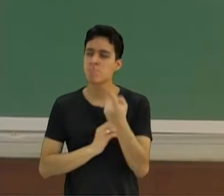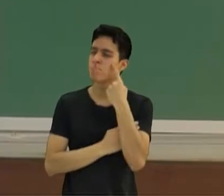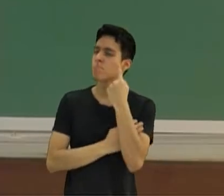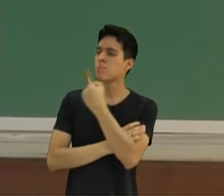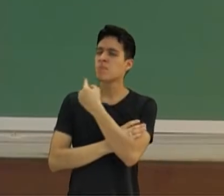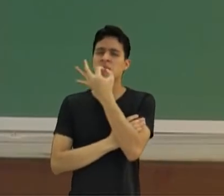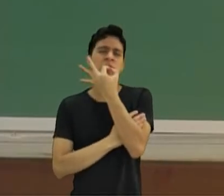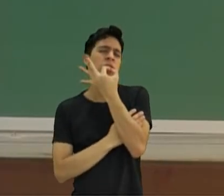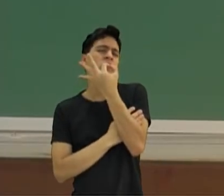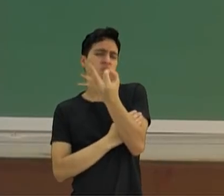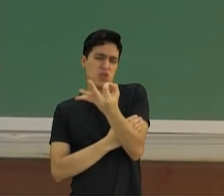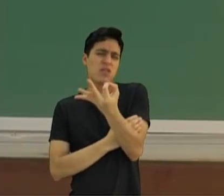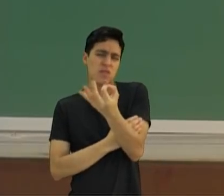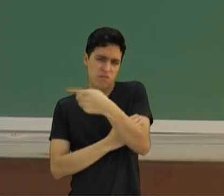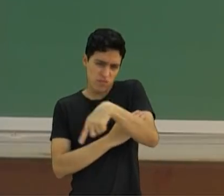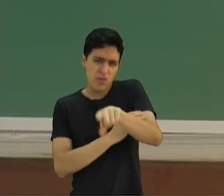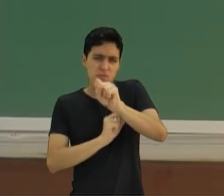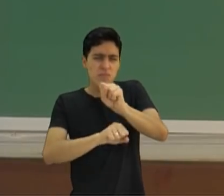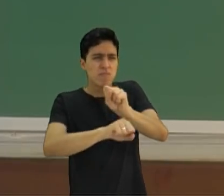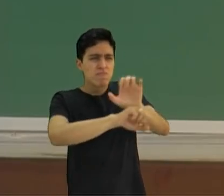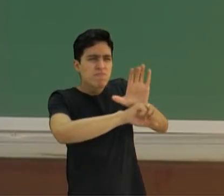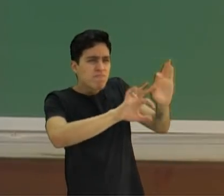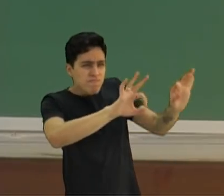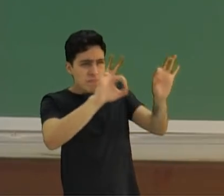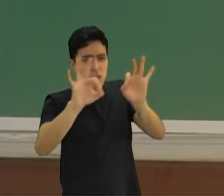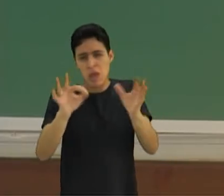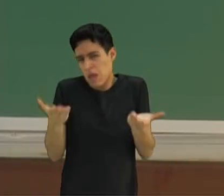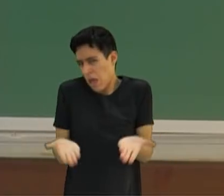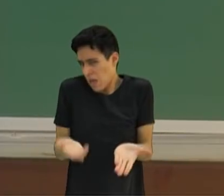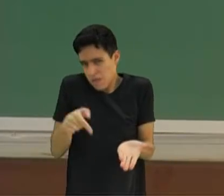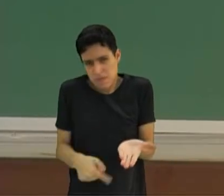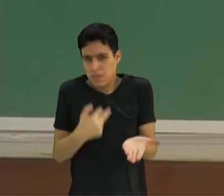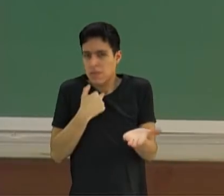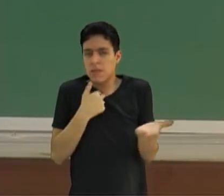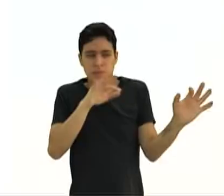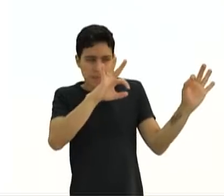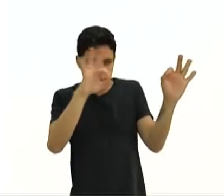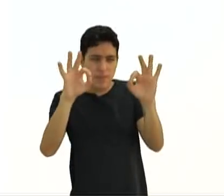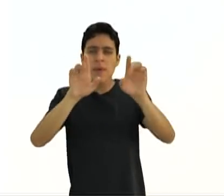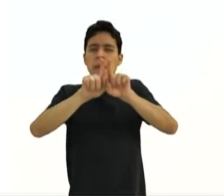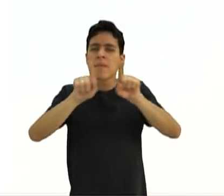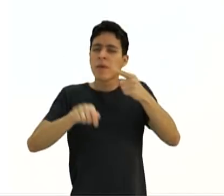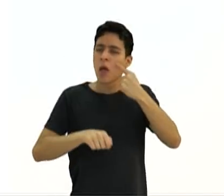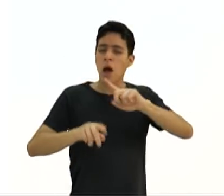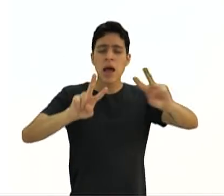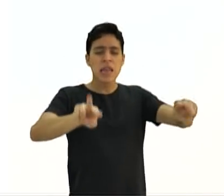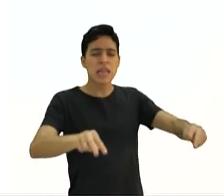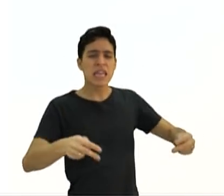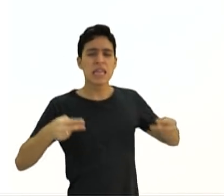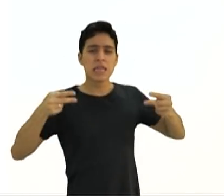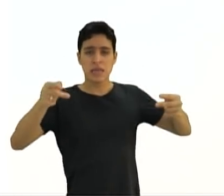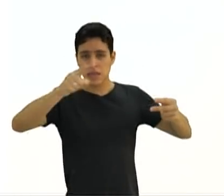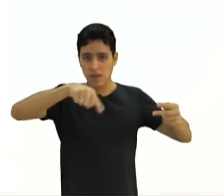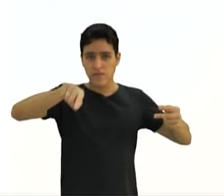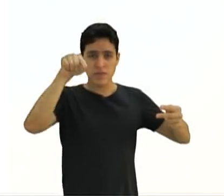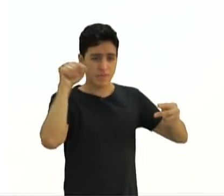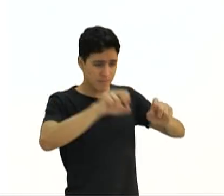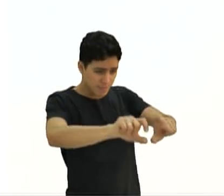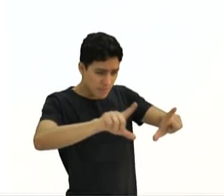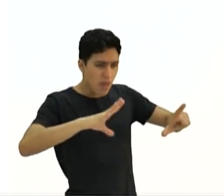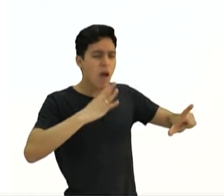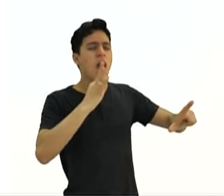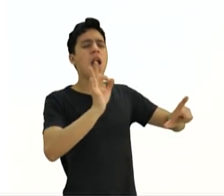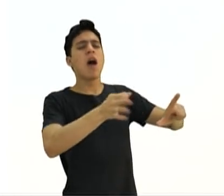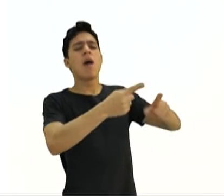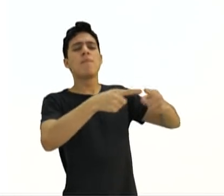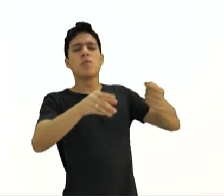para vocês de um vídeo que a gente não vai poder assistir na aula hoje, mas está lá o link para você poder conhecer um pouquinho de como é essa